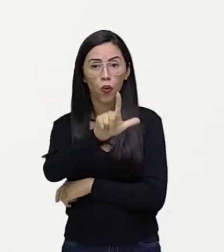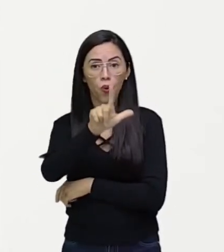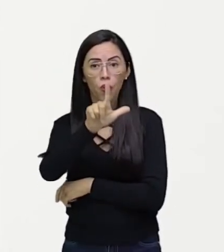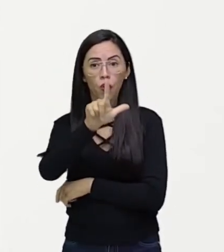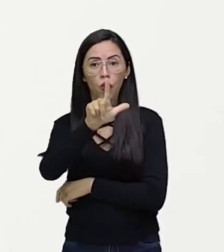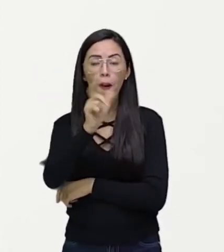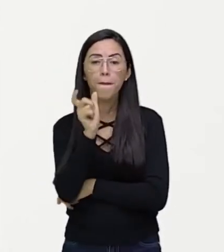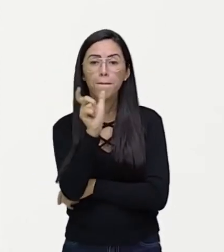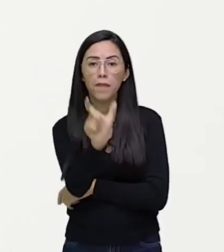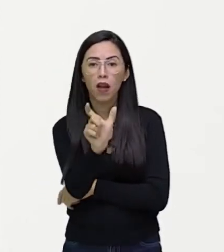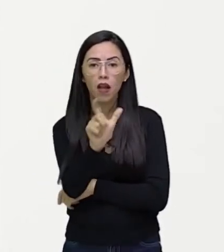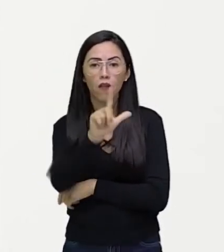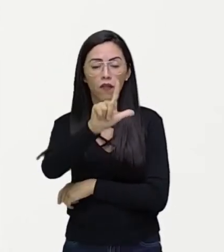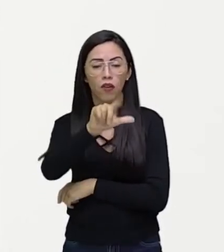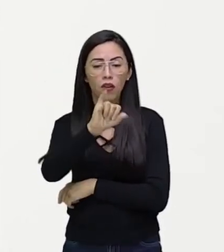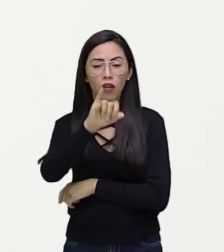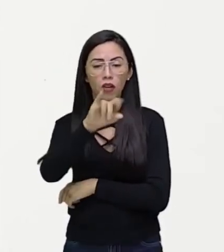1 litro.